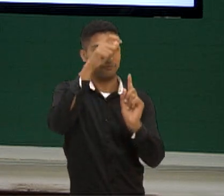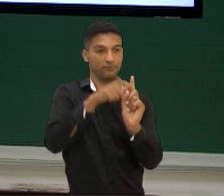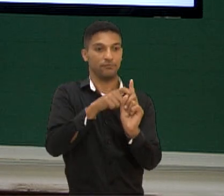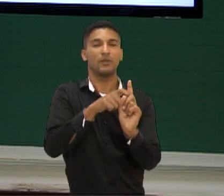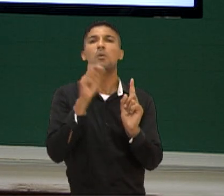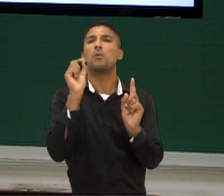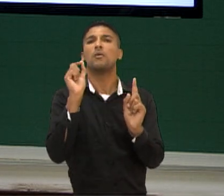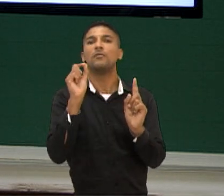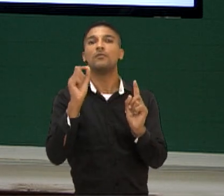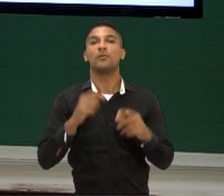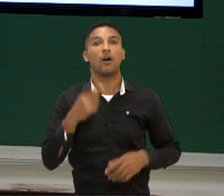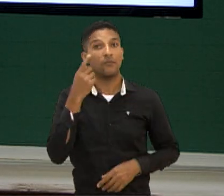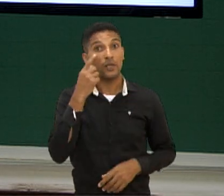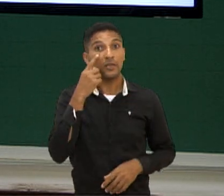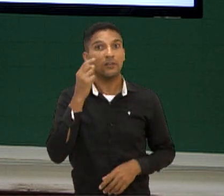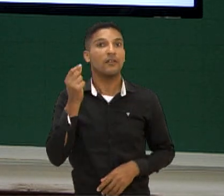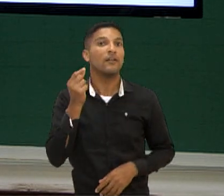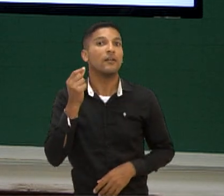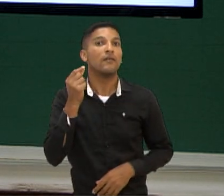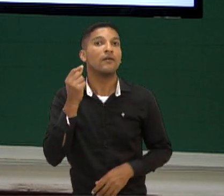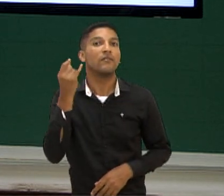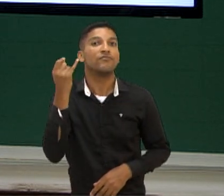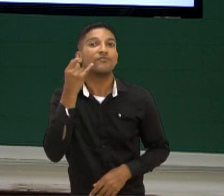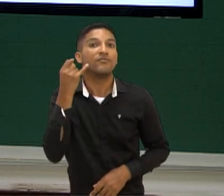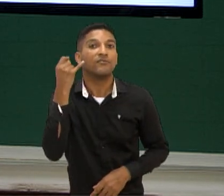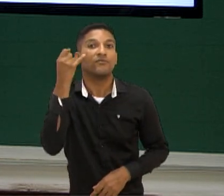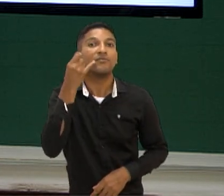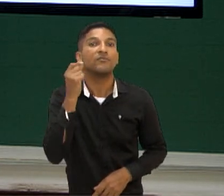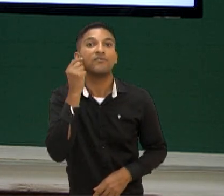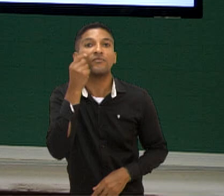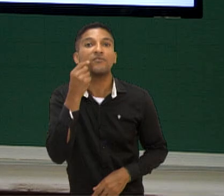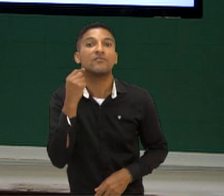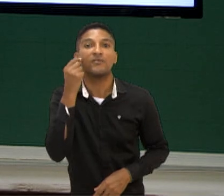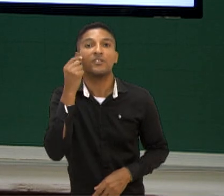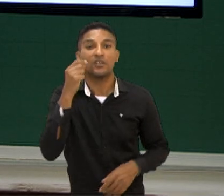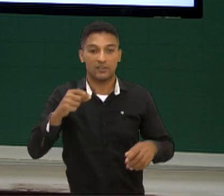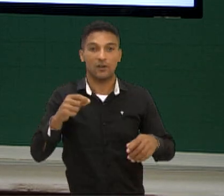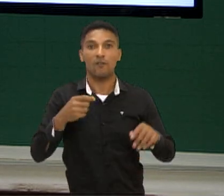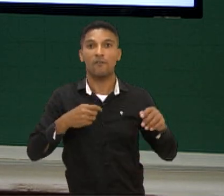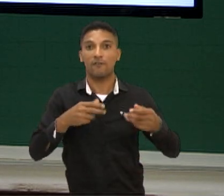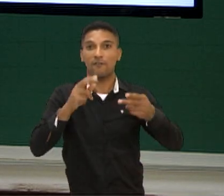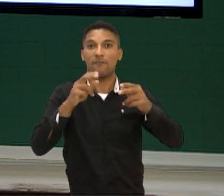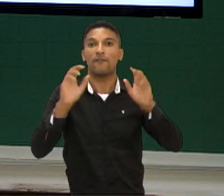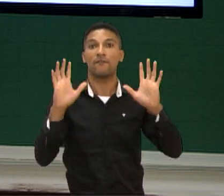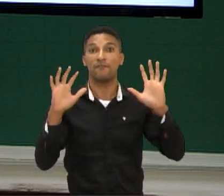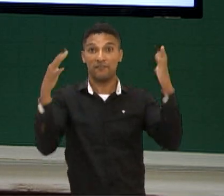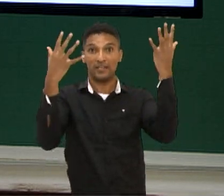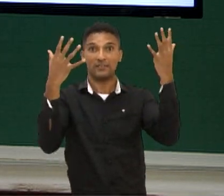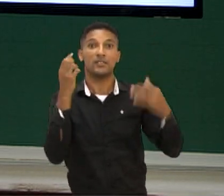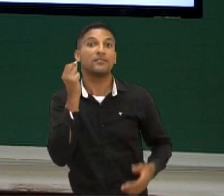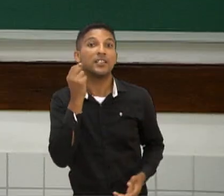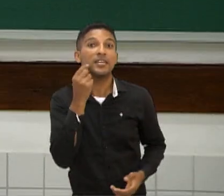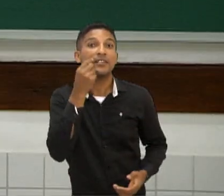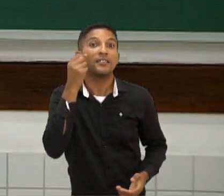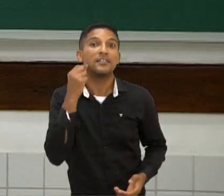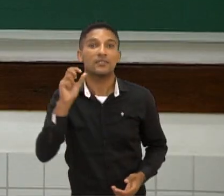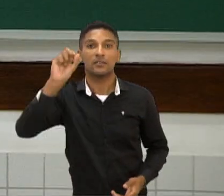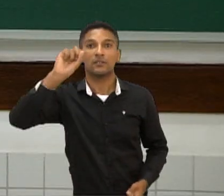comum percebermos que o marcante ele dá alguns comandos inesperados. E foi daí que surgiu, né, que nós